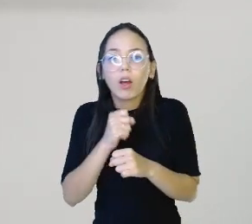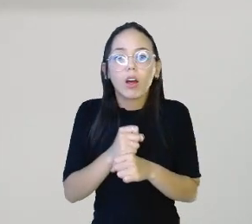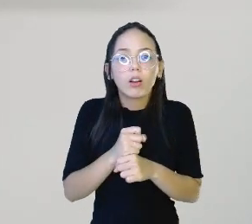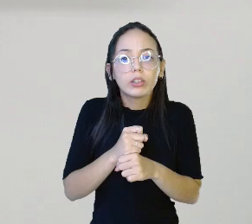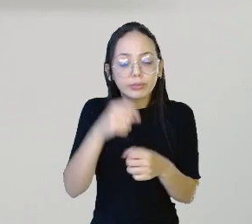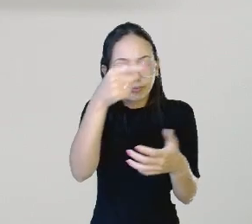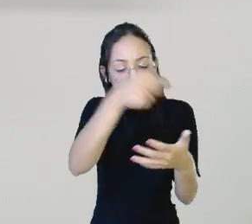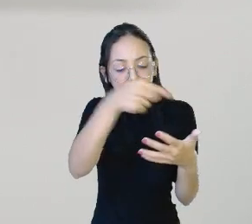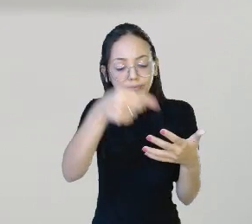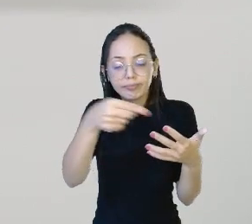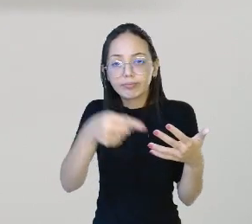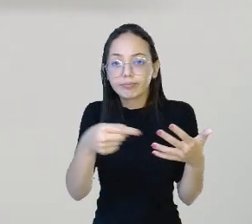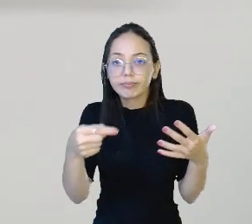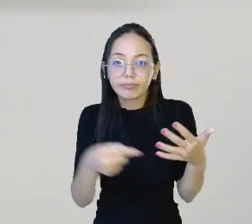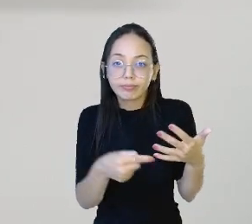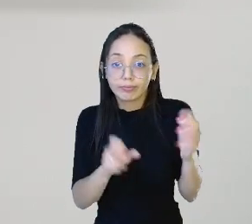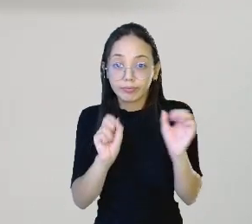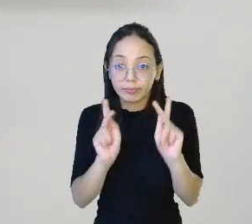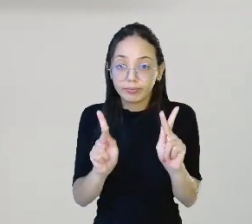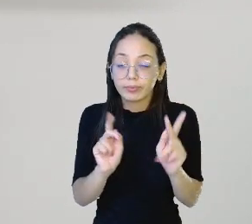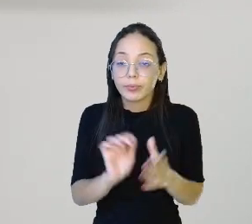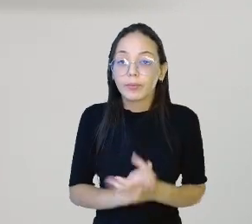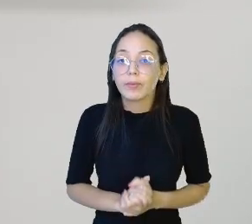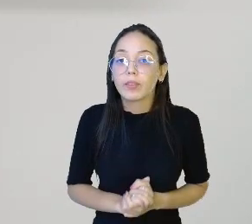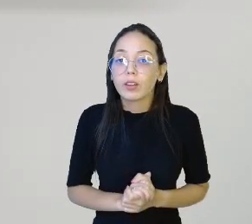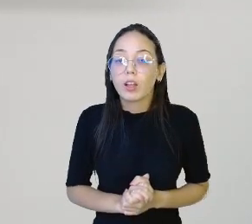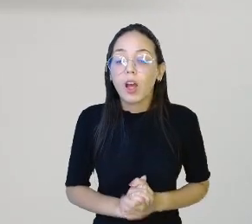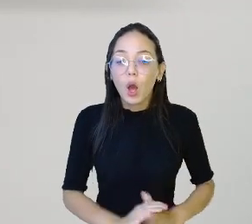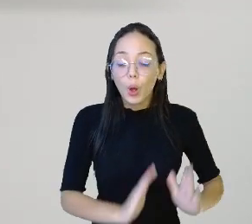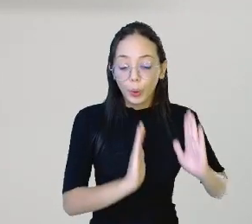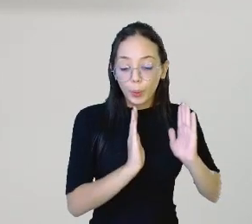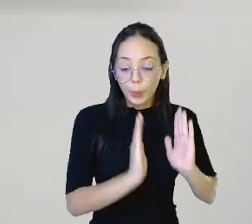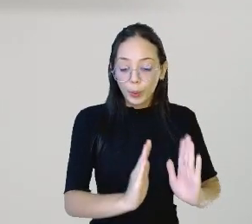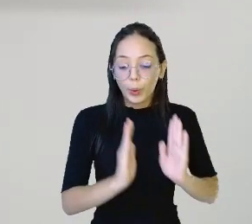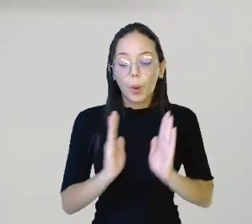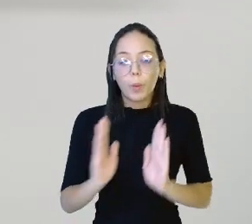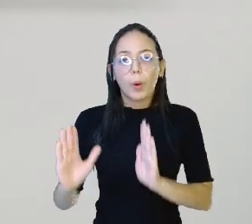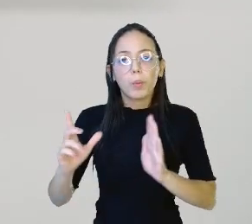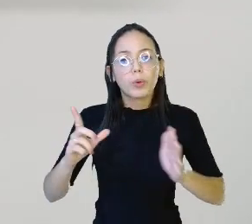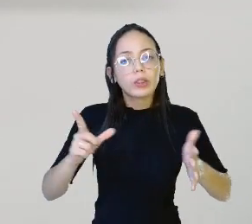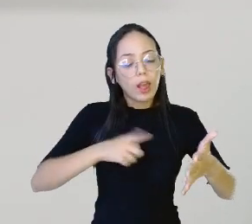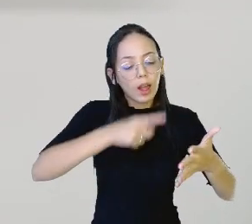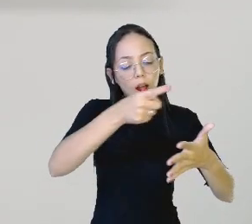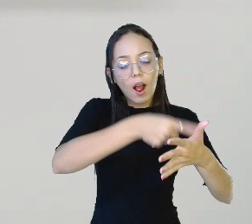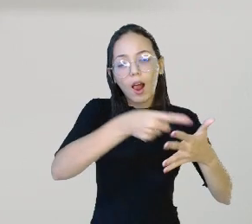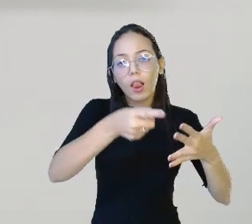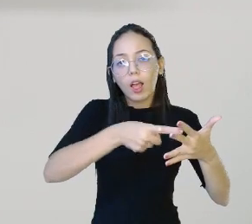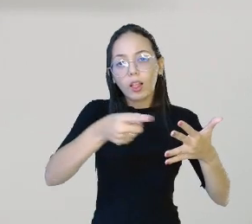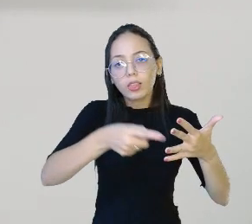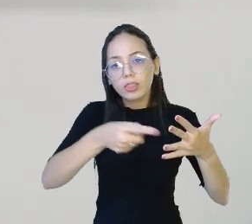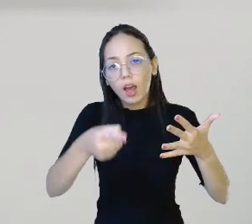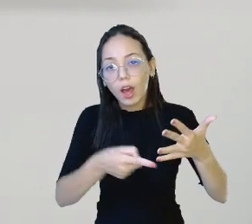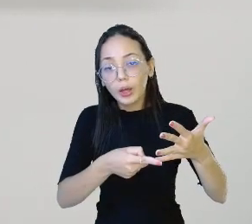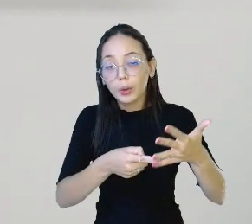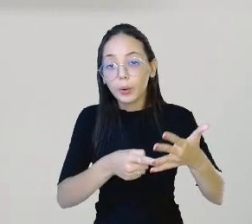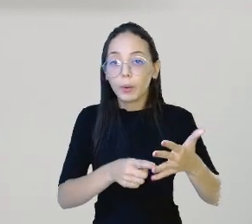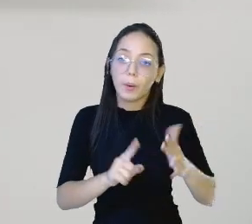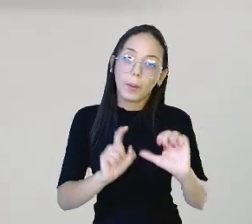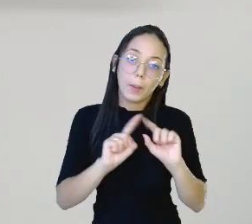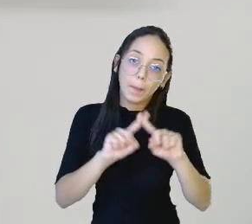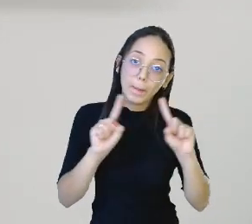essas informações. Perdão. Cronológico, ele segue um calendário, é o tempo, tá certo? Só que o